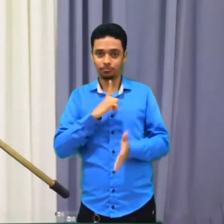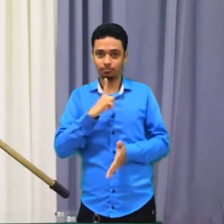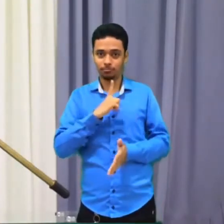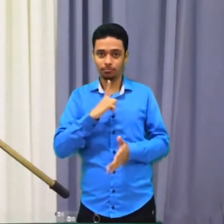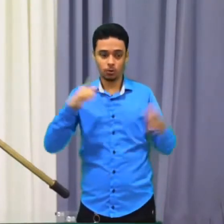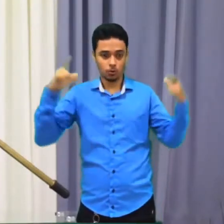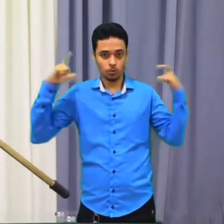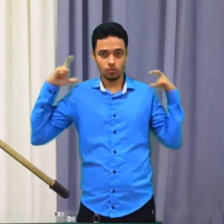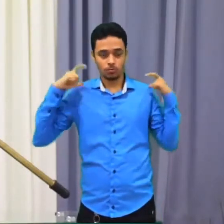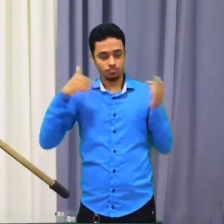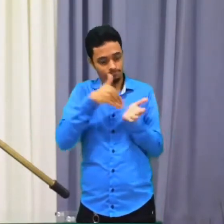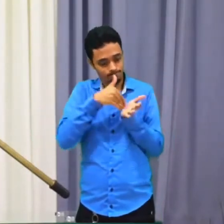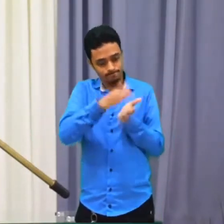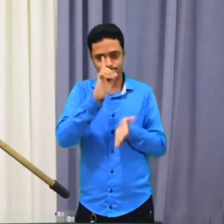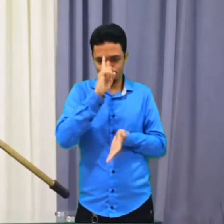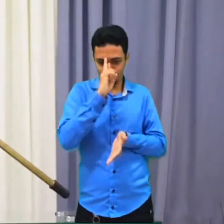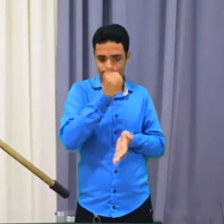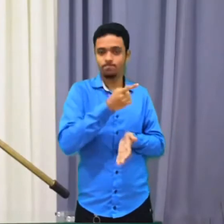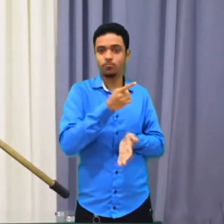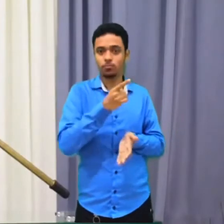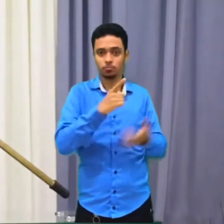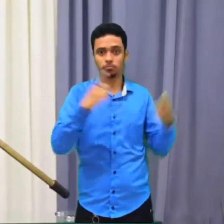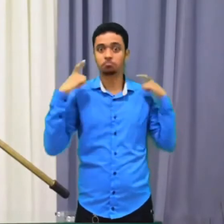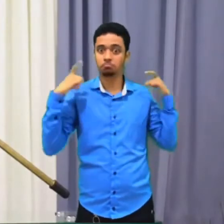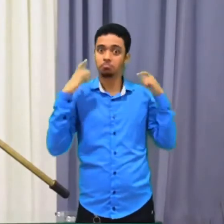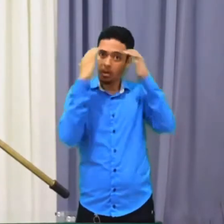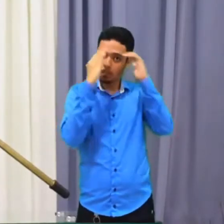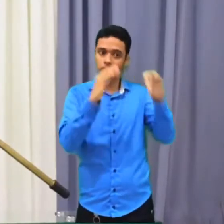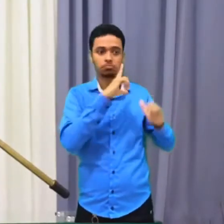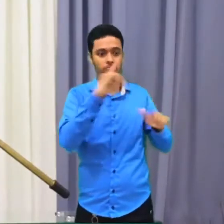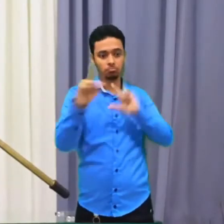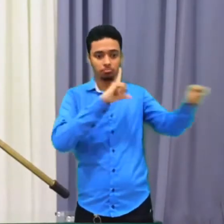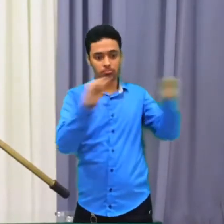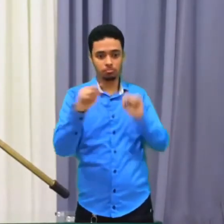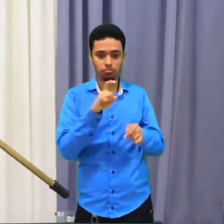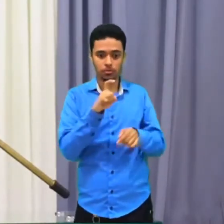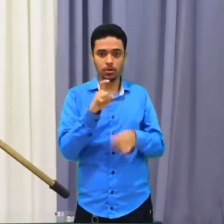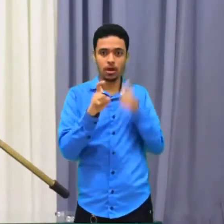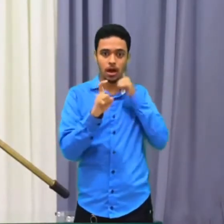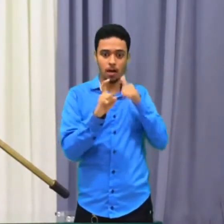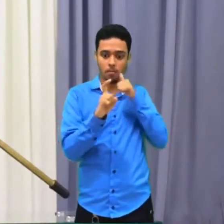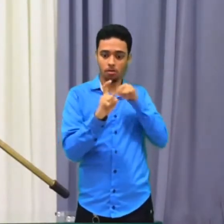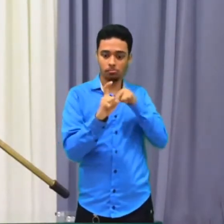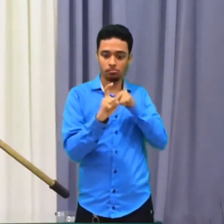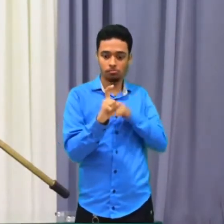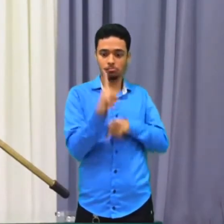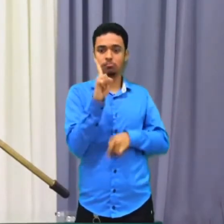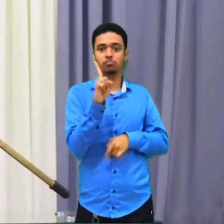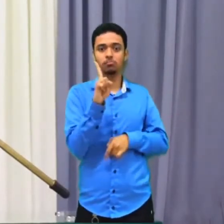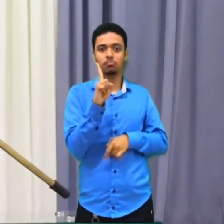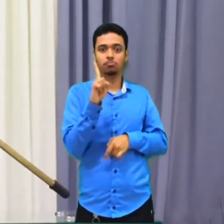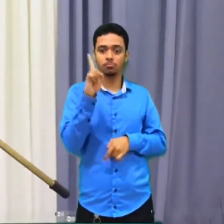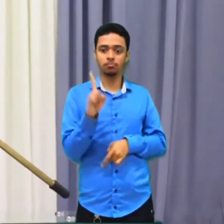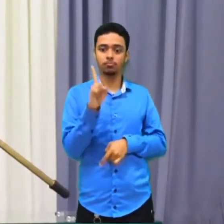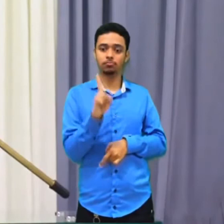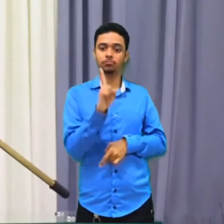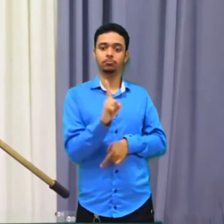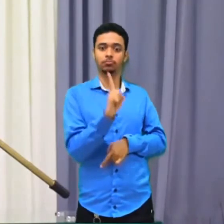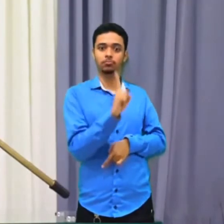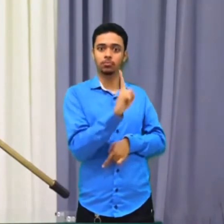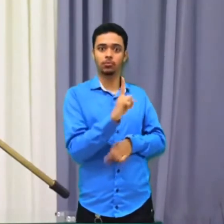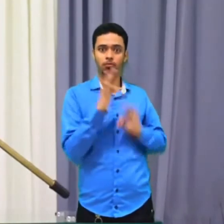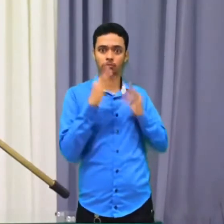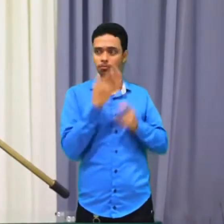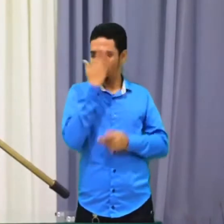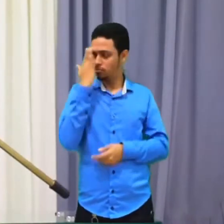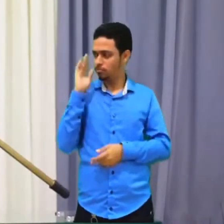aqueles demônios saírem, e aqueles demônios saíram e a mulher se levantou e agora andava ereta, e todo